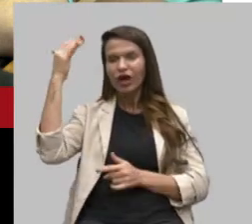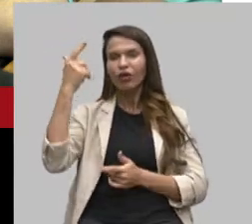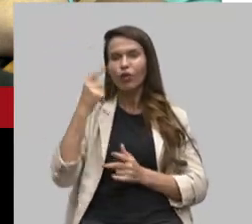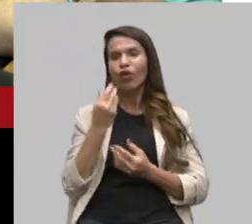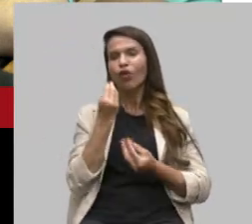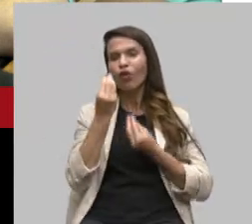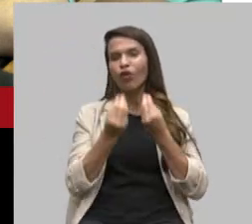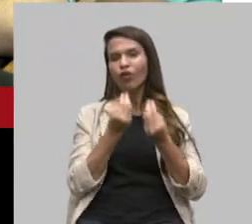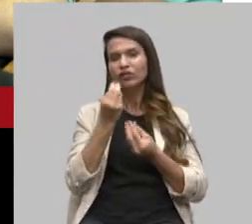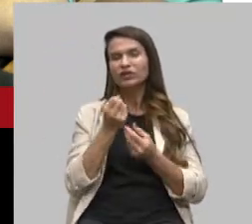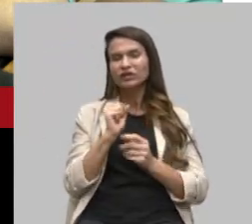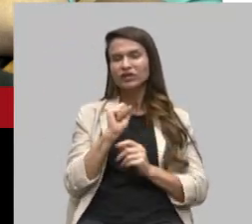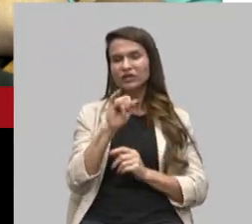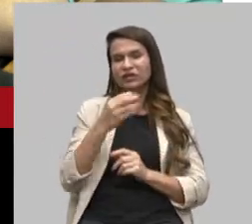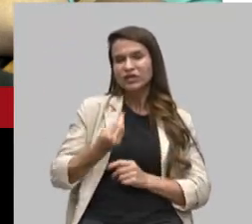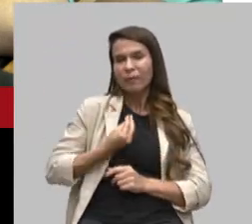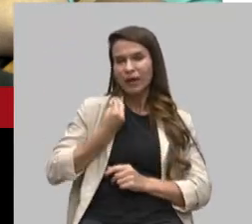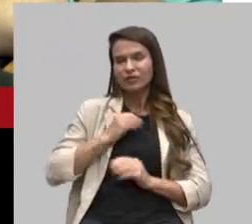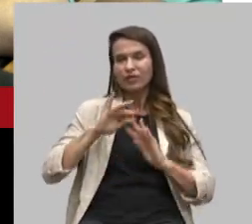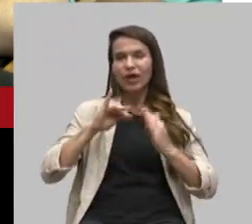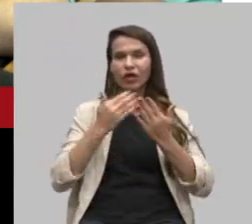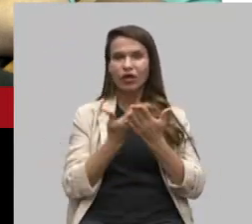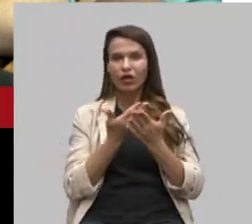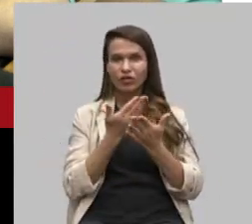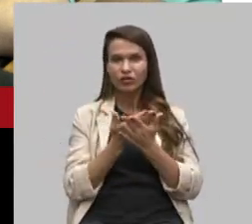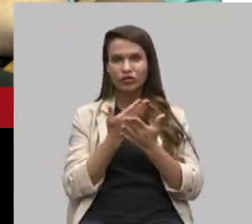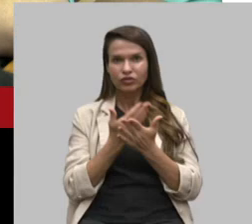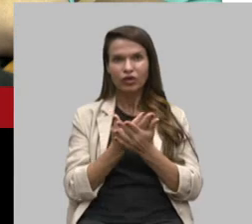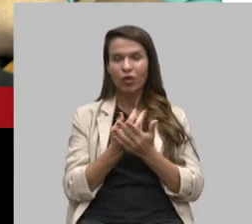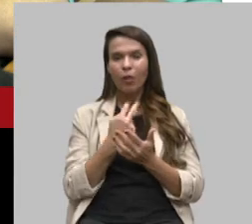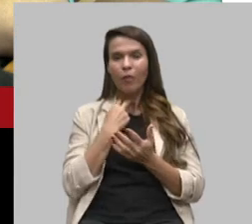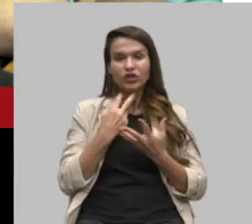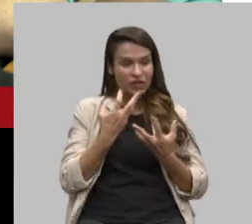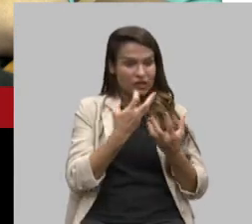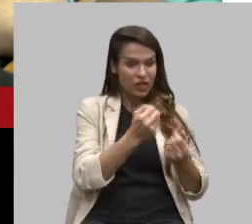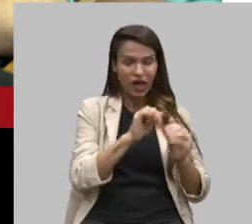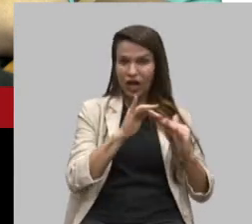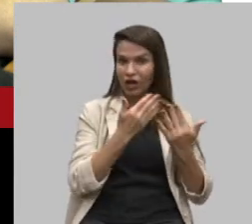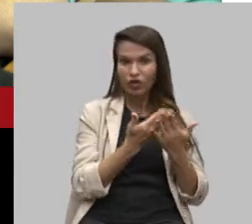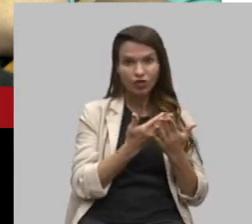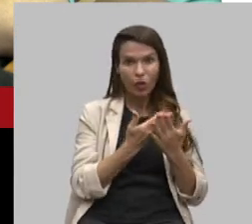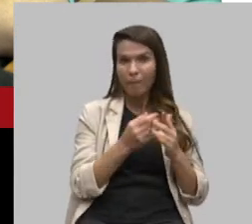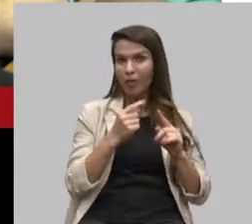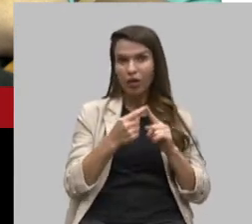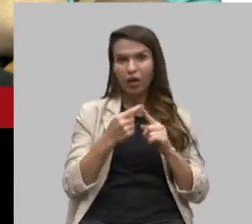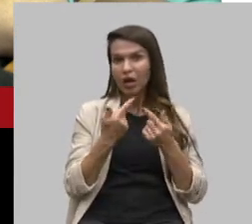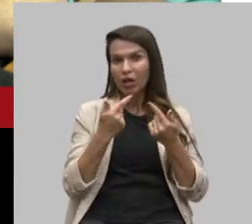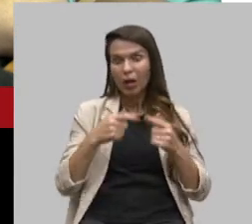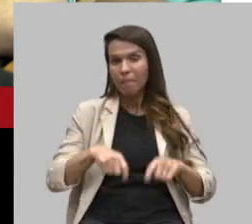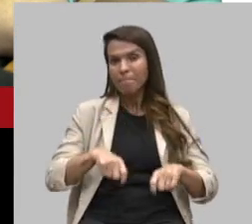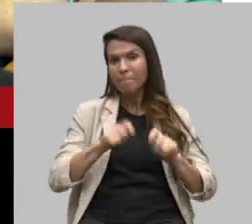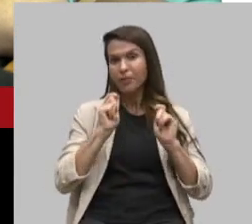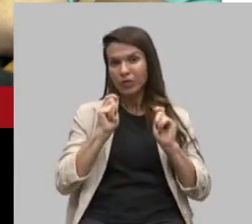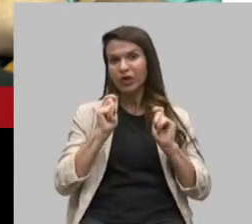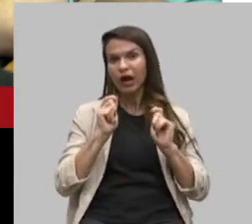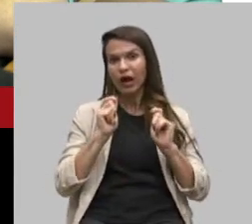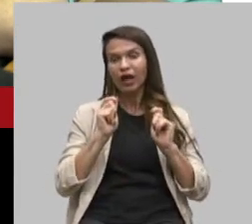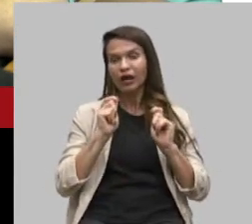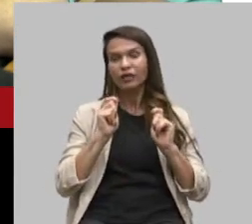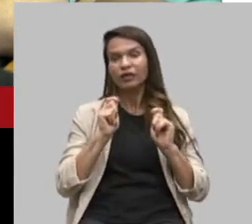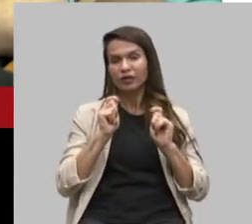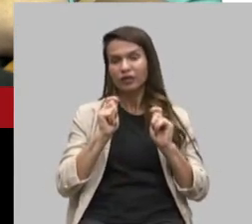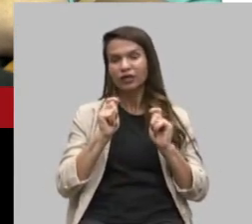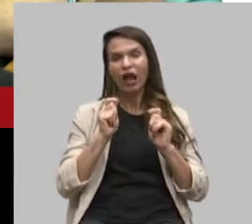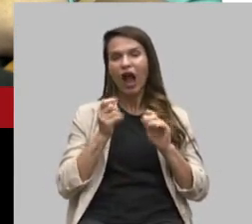chegar em uma escola e a diretora te falar que ela não pode te aceitar naquela escola porque eles não tem condição e nem tem acesso